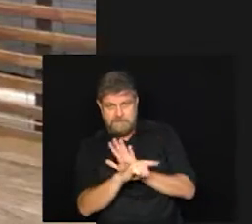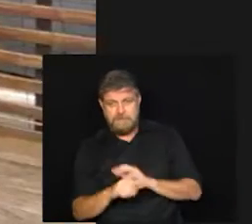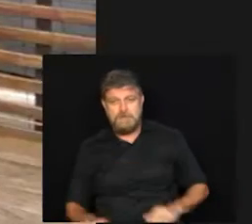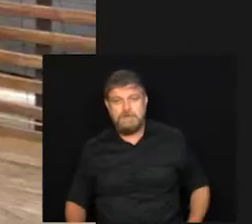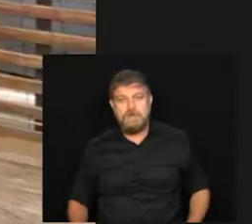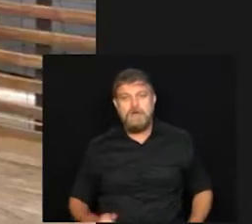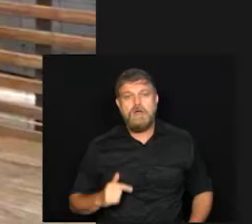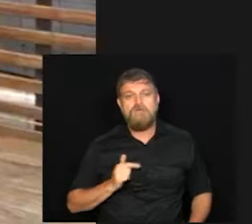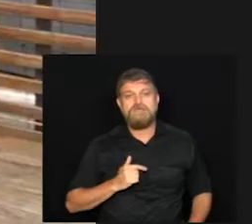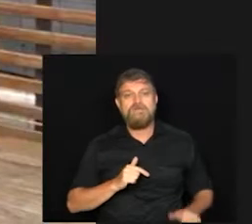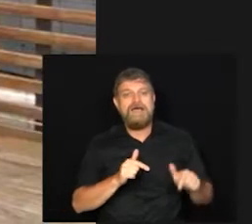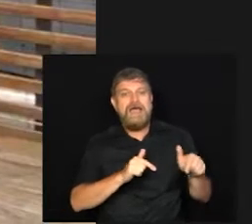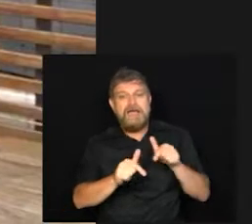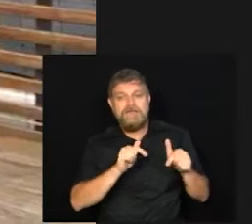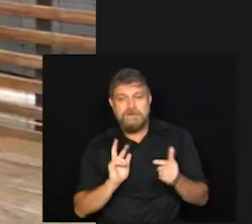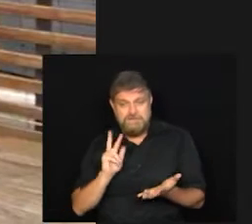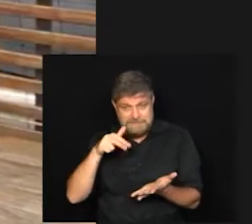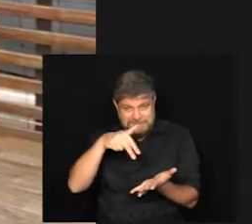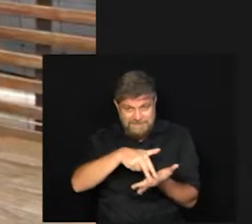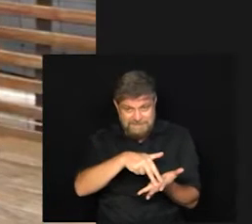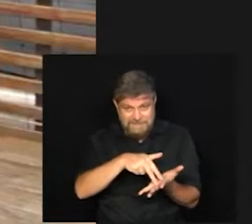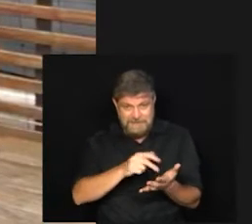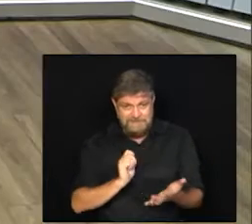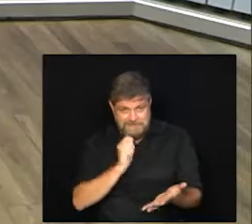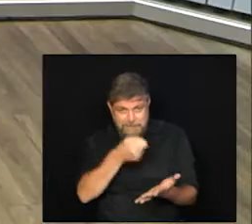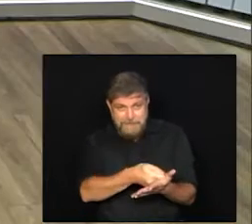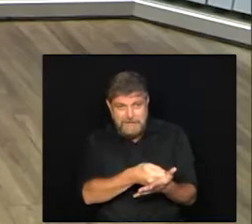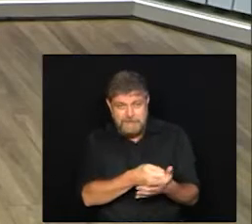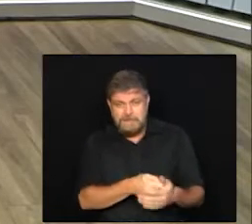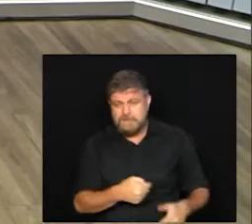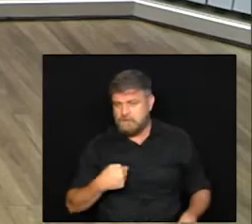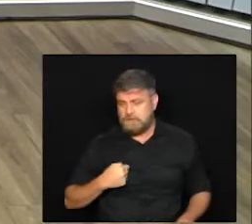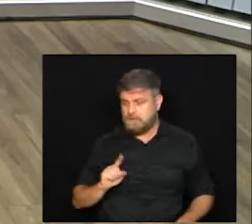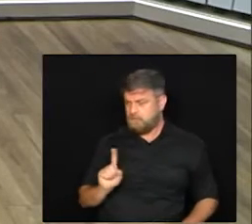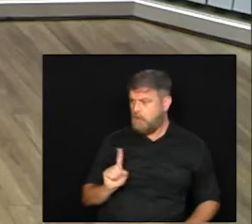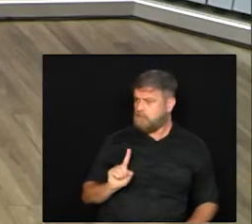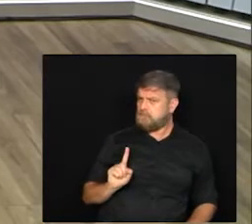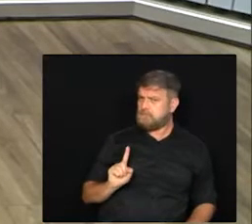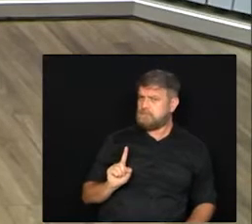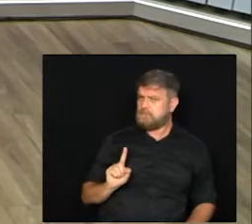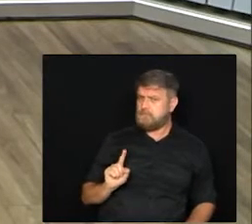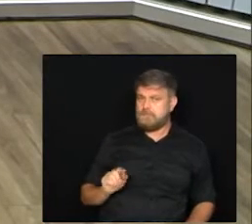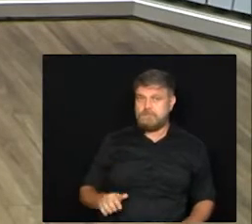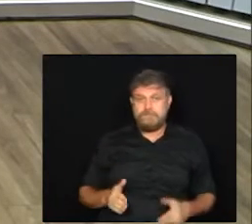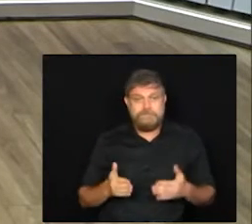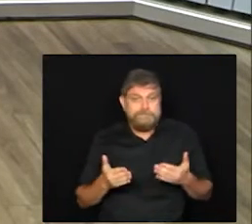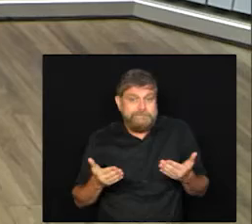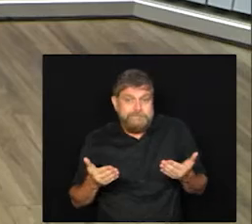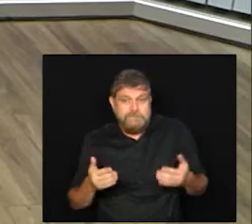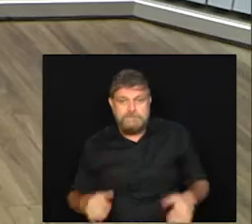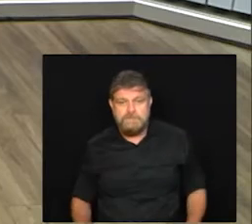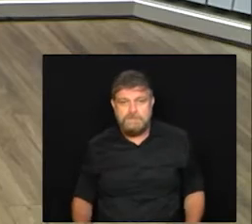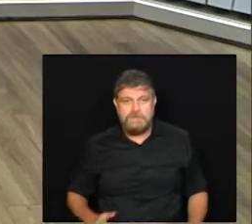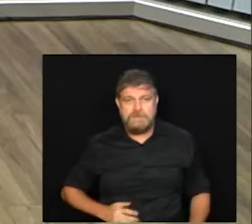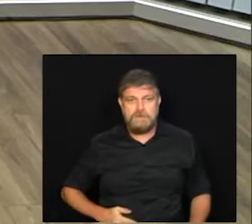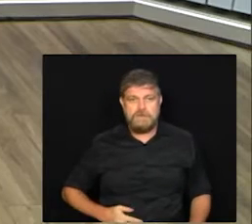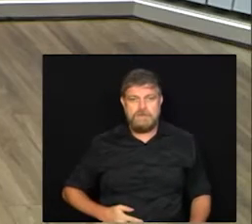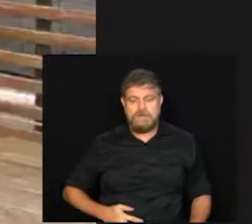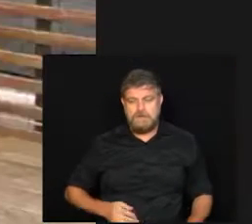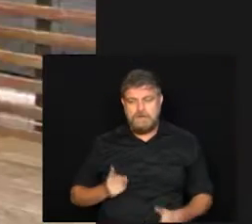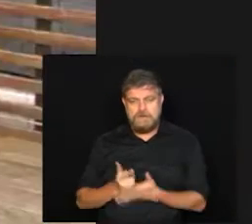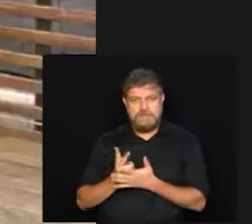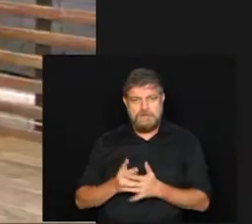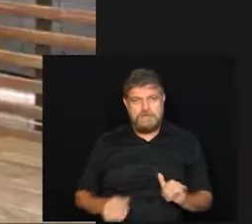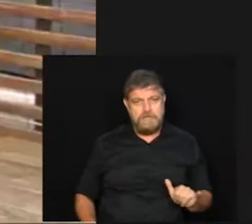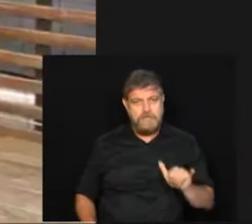vai para trabalhar, você paga para trabalhar? Não. Então, todos os eventos que eu vou, eu não